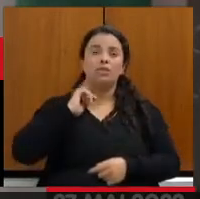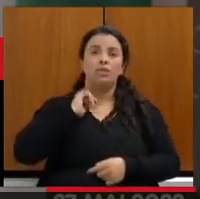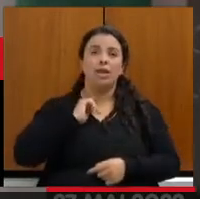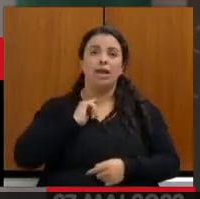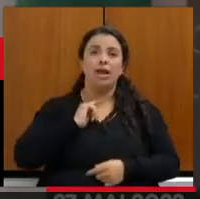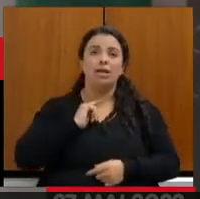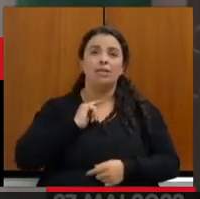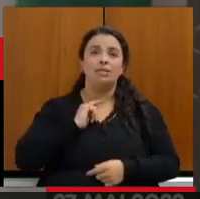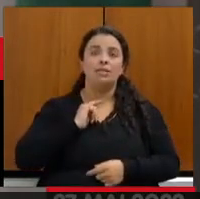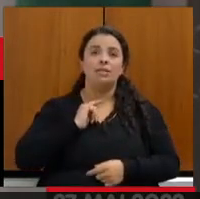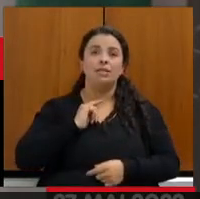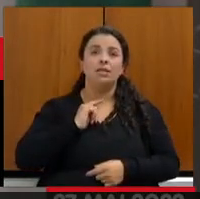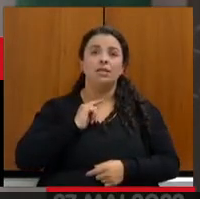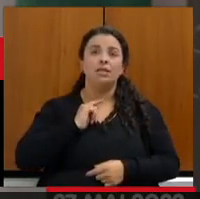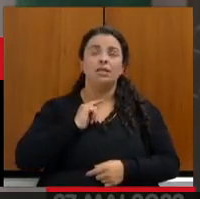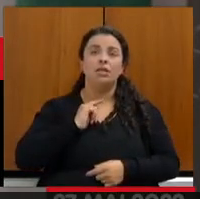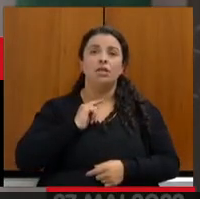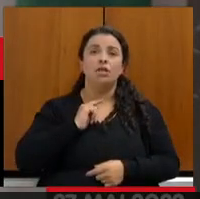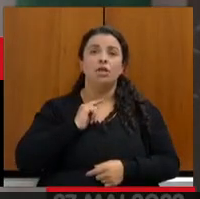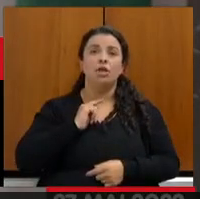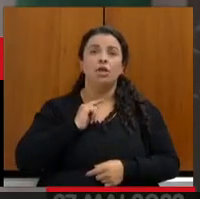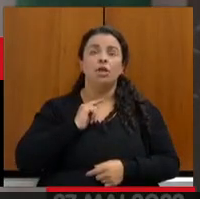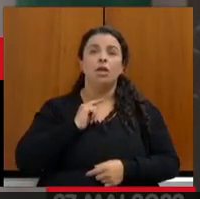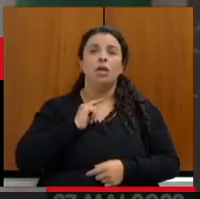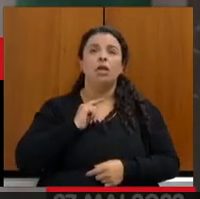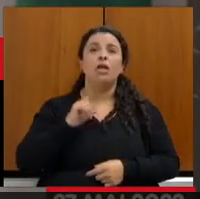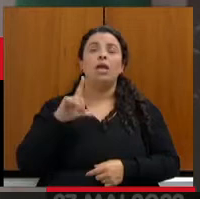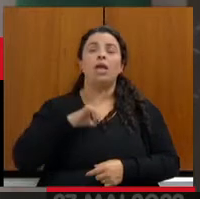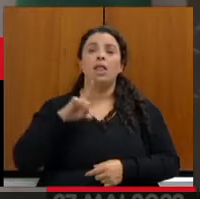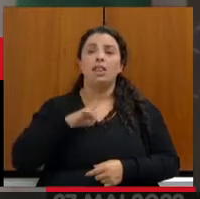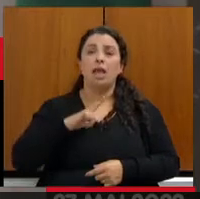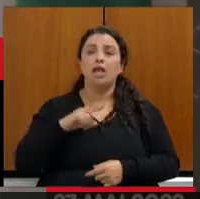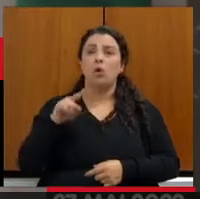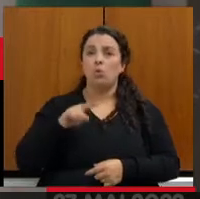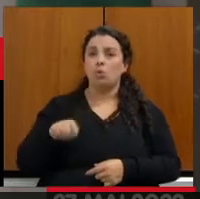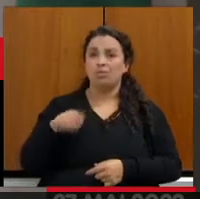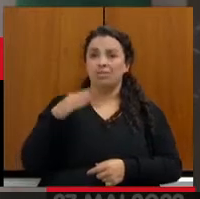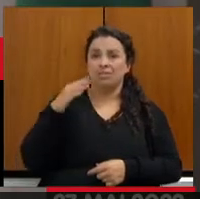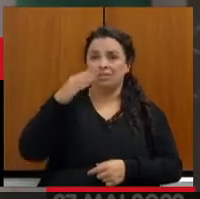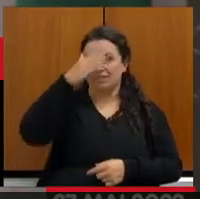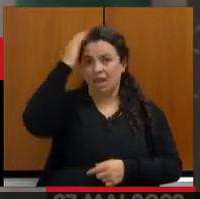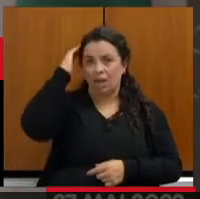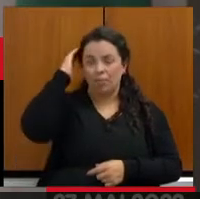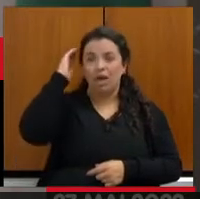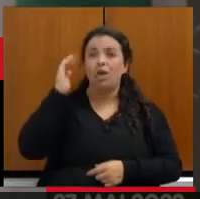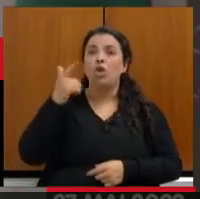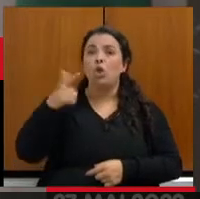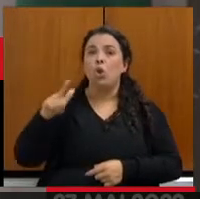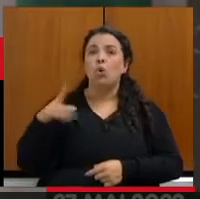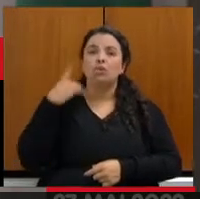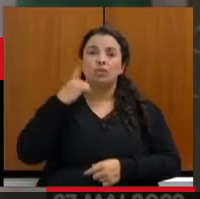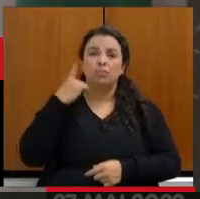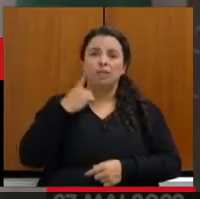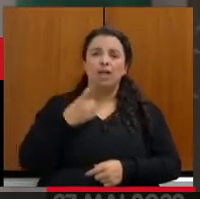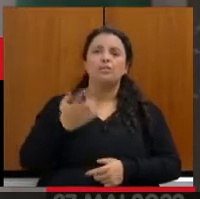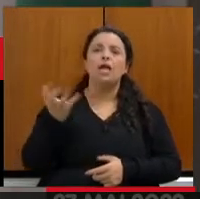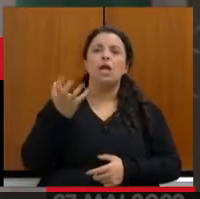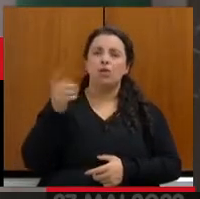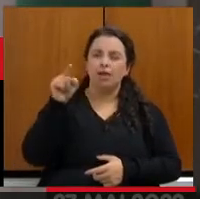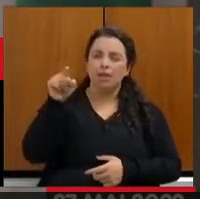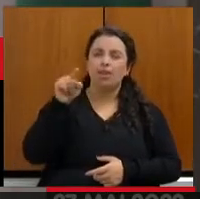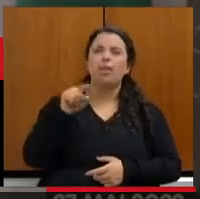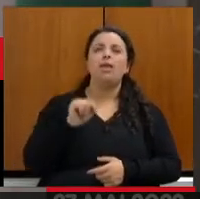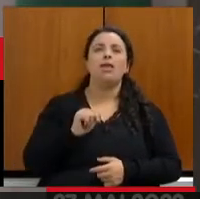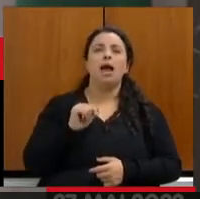com Zema e alguns deputados que Arlen Santiago e eu gostaria que ele tivesse aqui mas ele